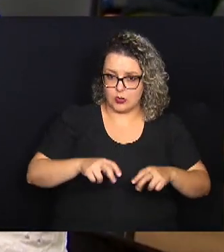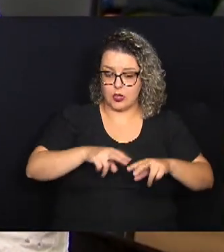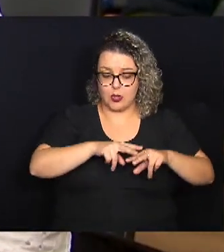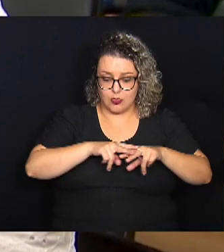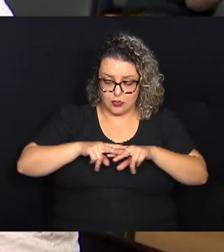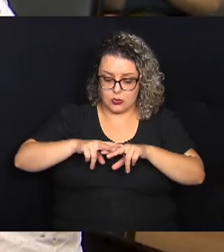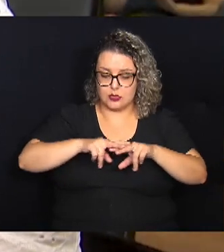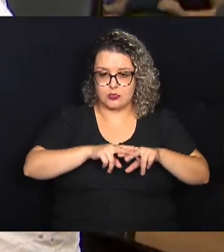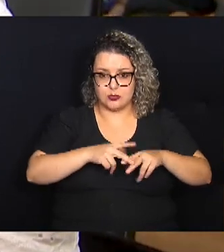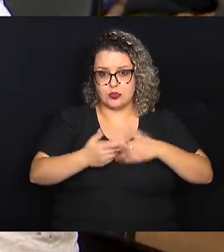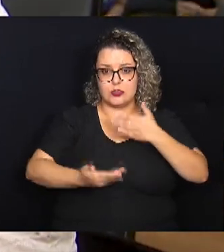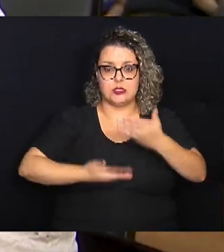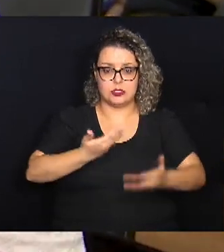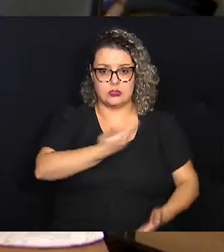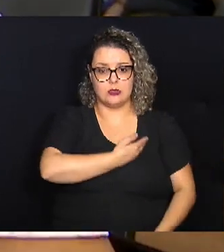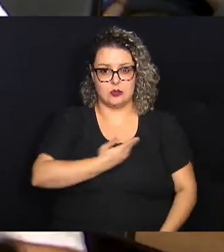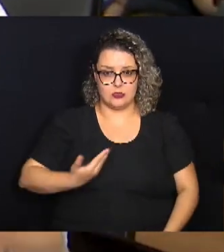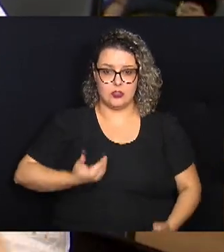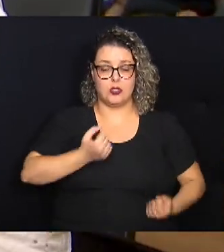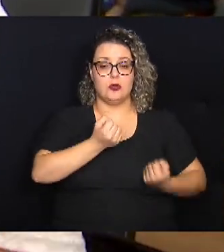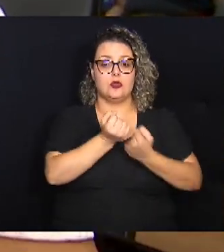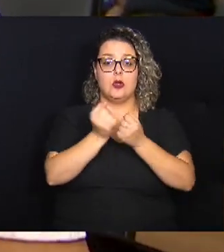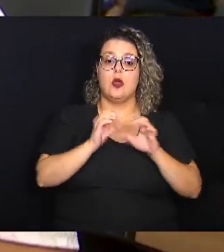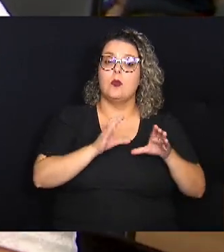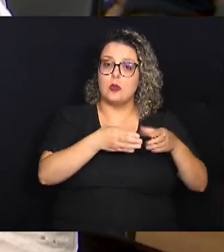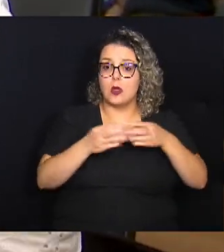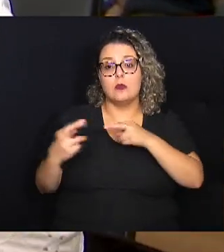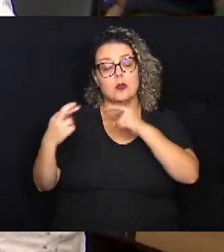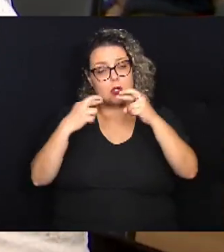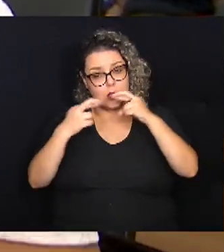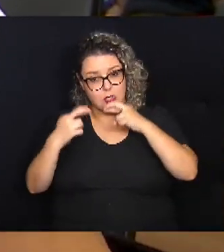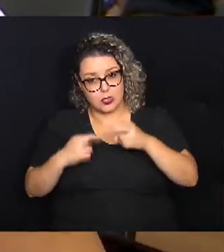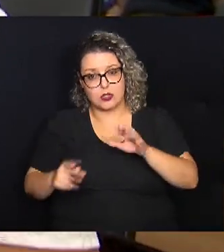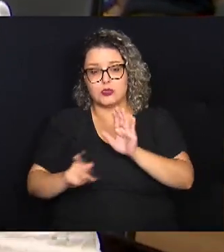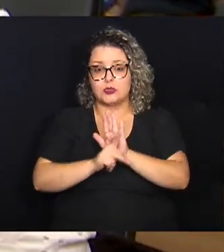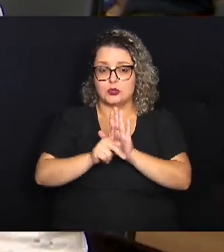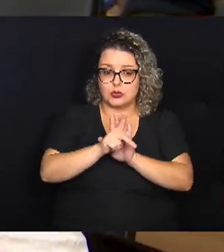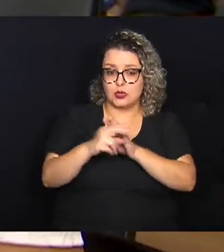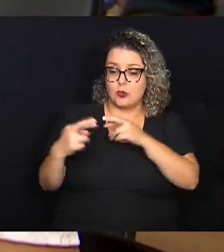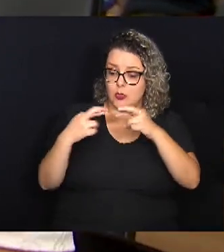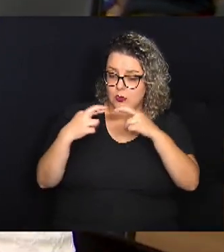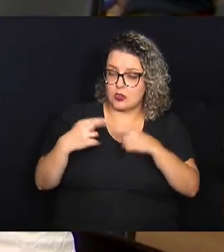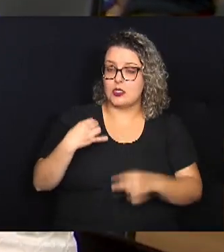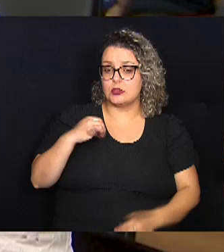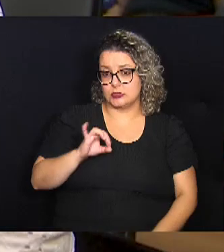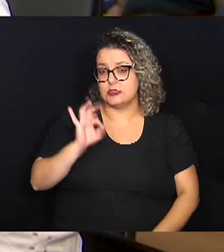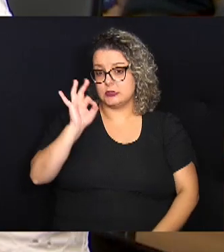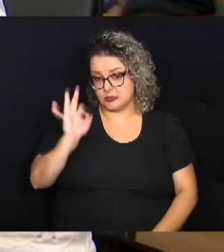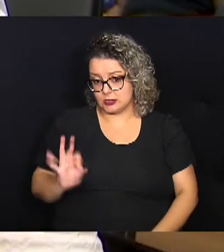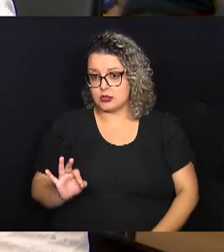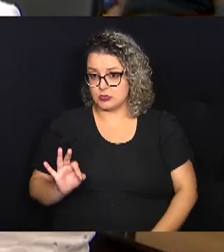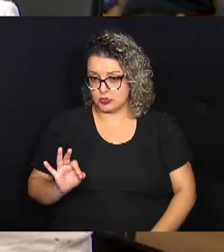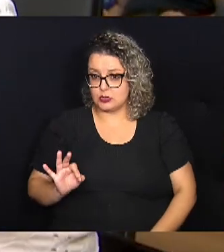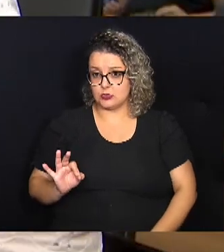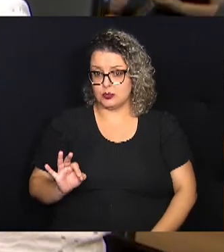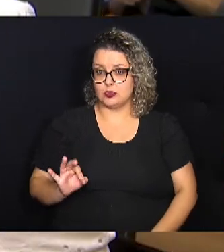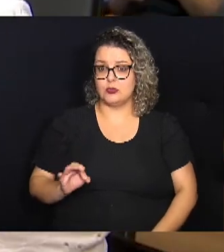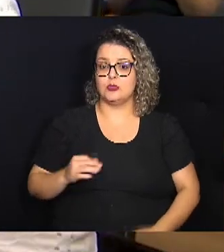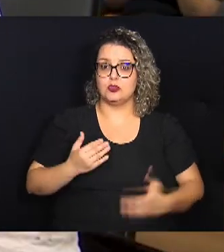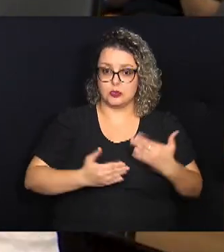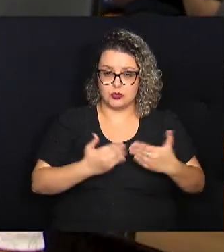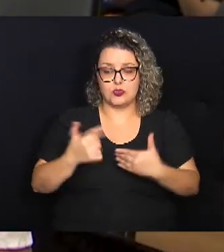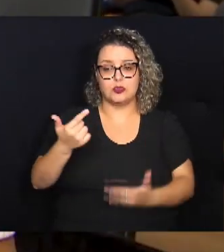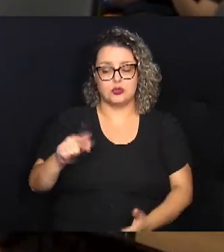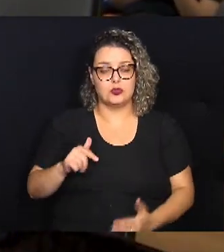servidores da revisão e do apoio às comissões analisaram os projetos para verificar se eles estavam em condições de prosseguir